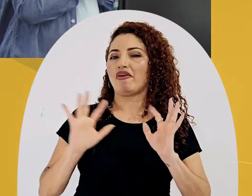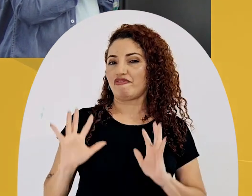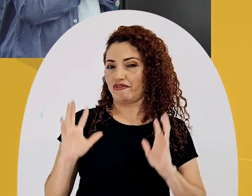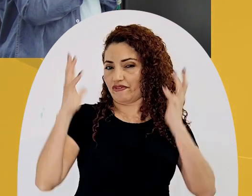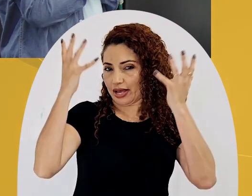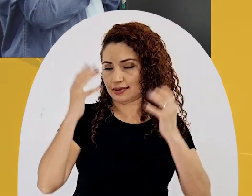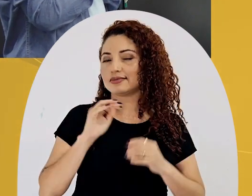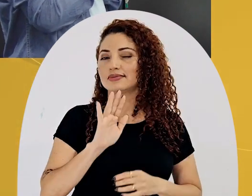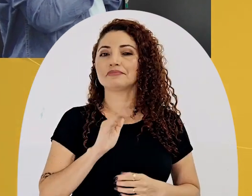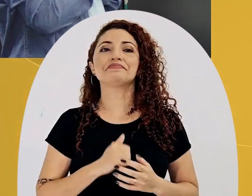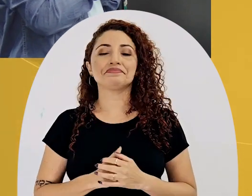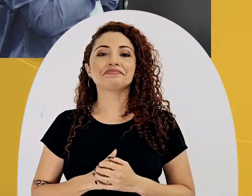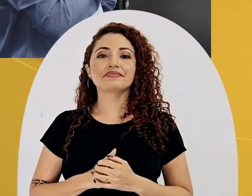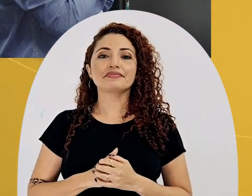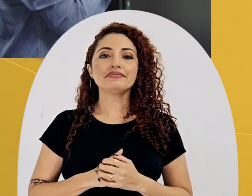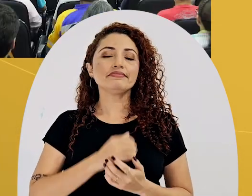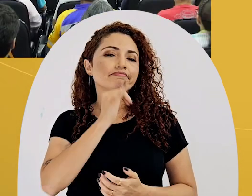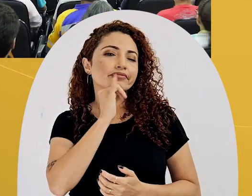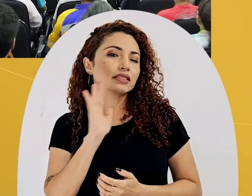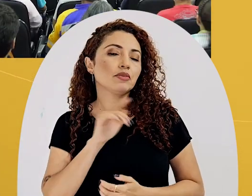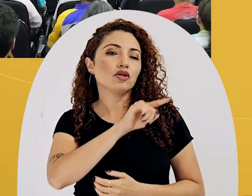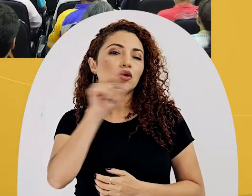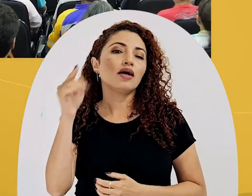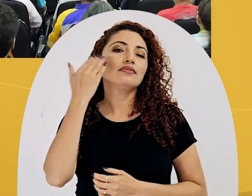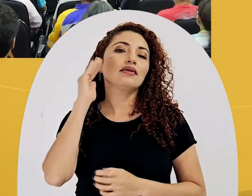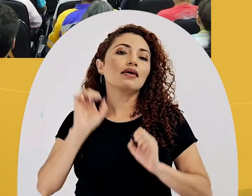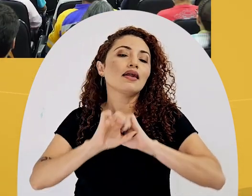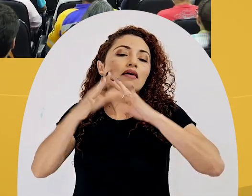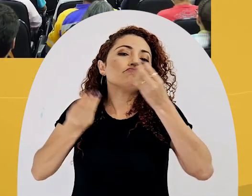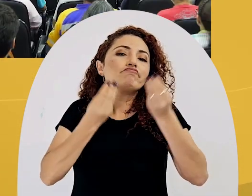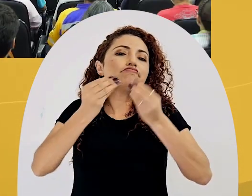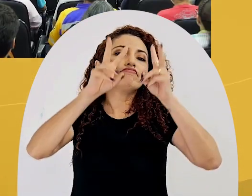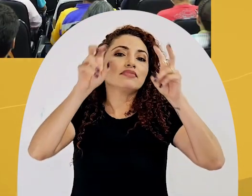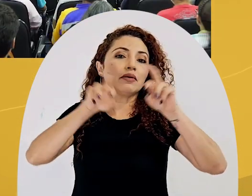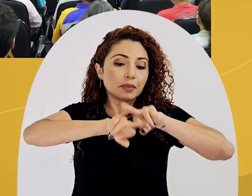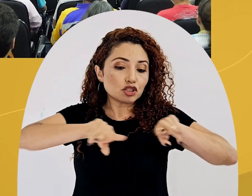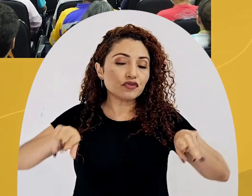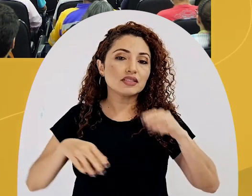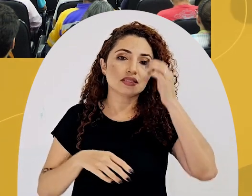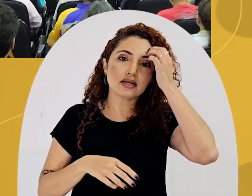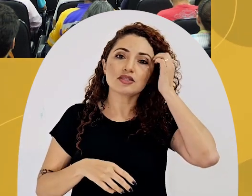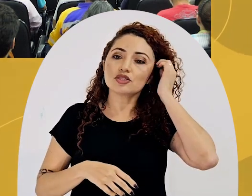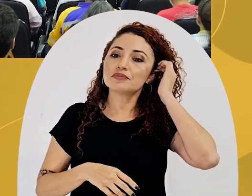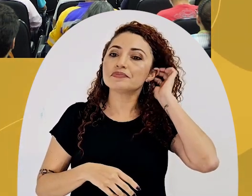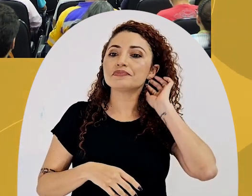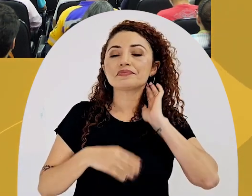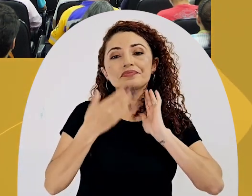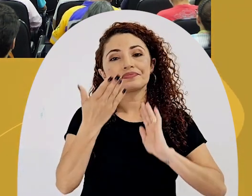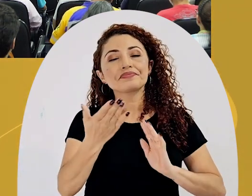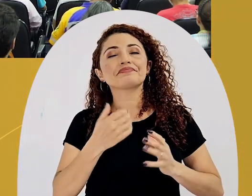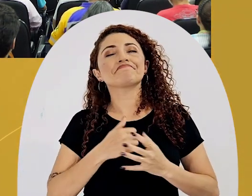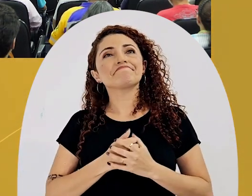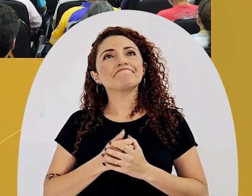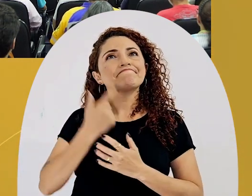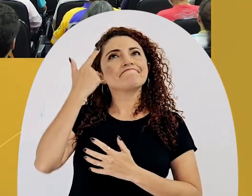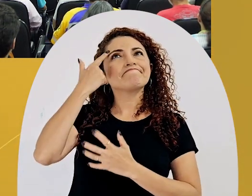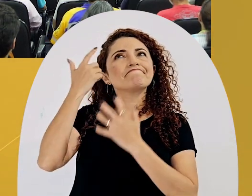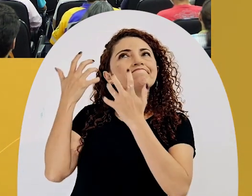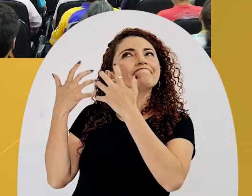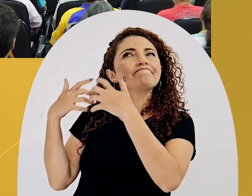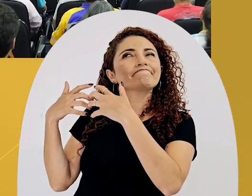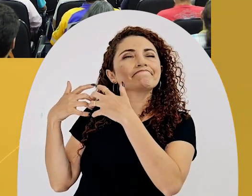questão da diversidade. E aí, fazendo esse exercício e pensando no pouco do que o Gibran